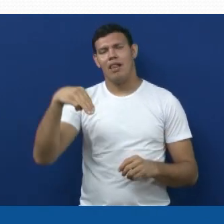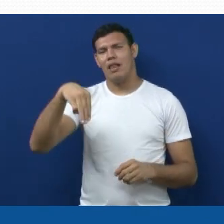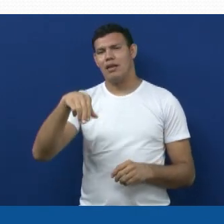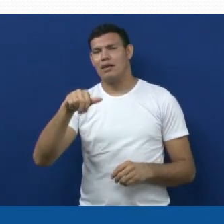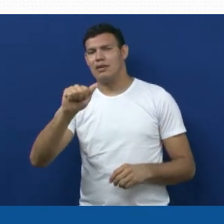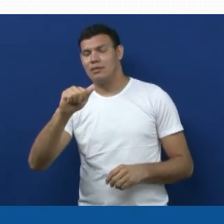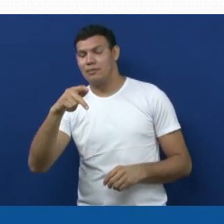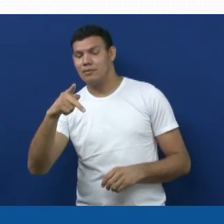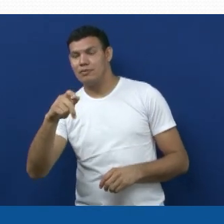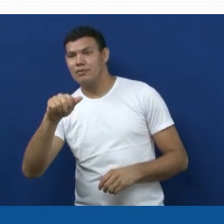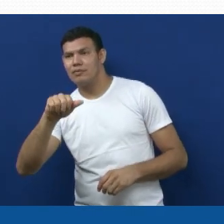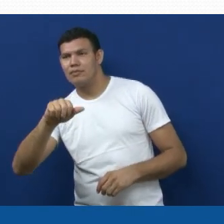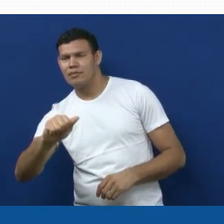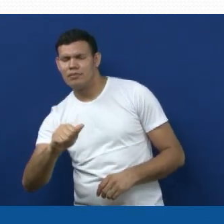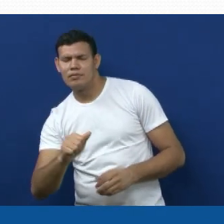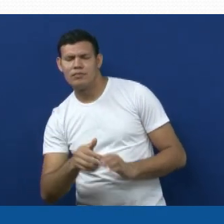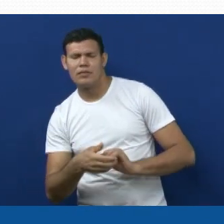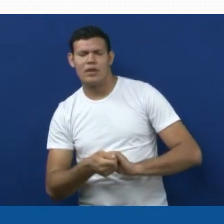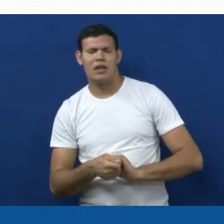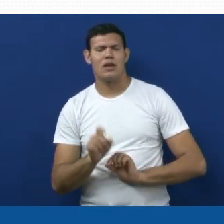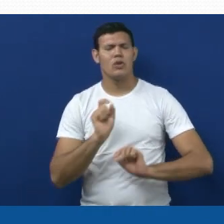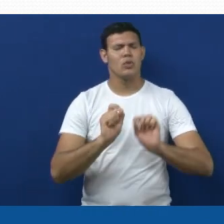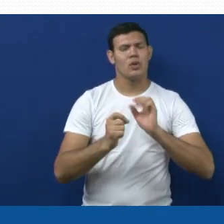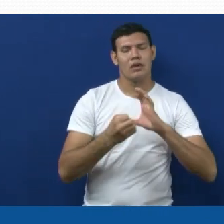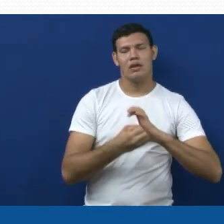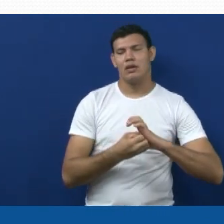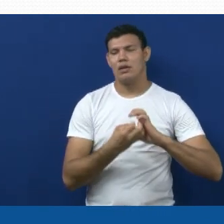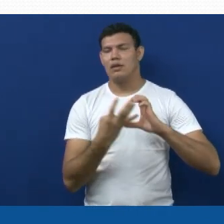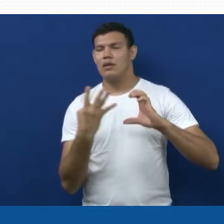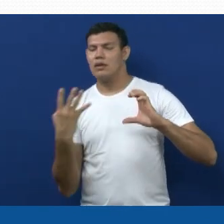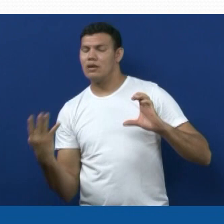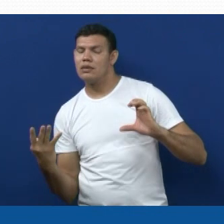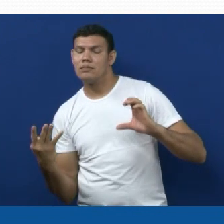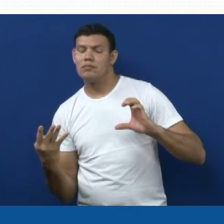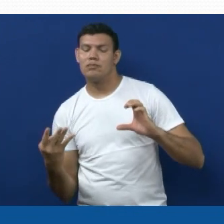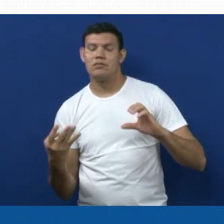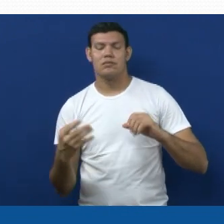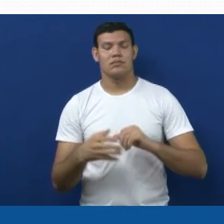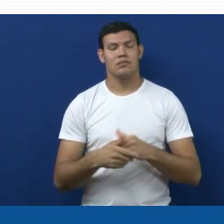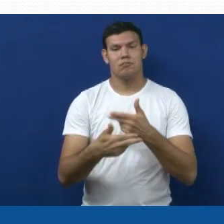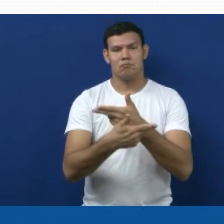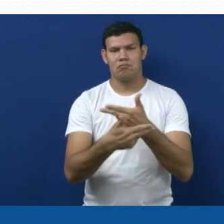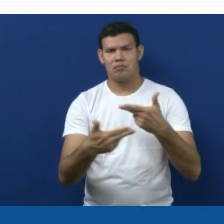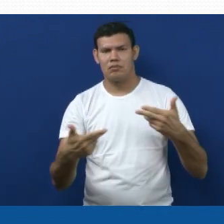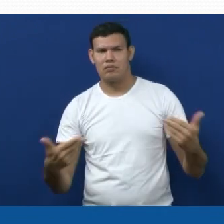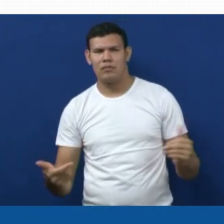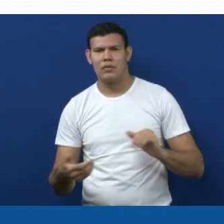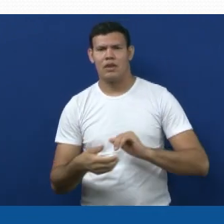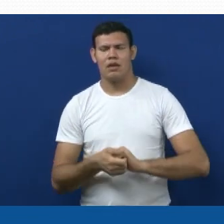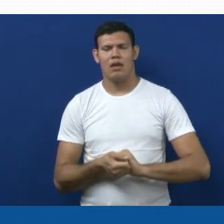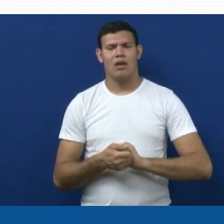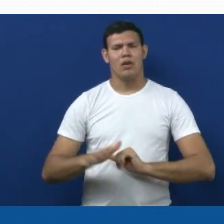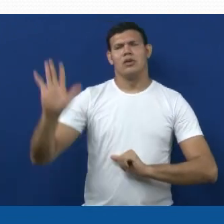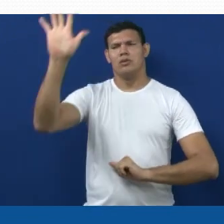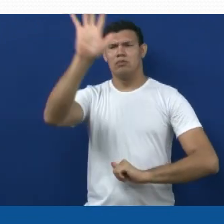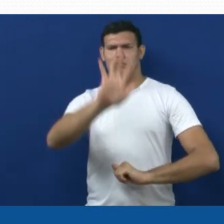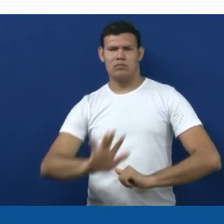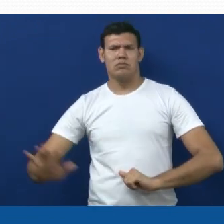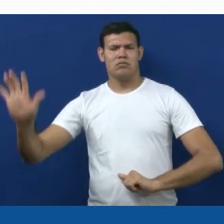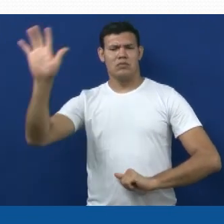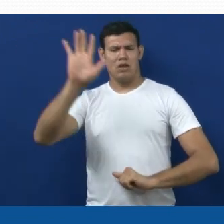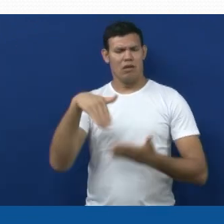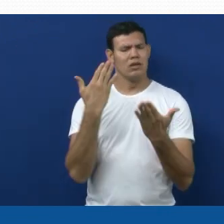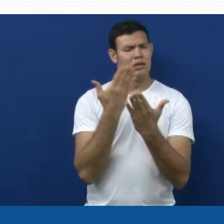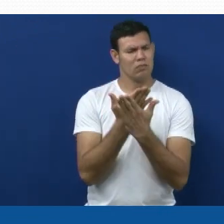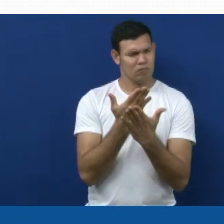é isso. E você pode olhar todo esse mapa que vai te orientar. Esse mapa te dá uma visão geral de tudo aquilo que a